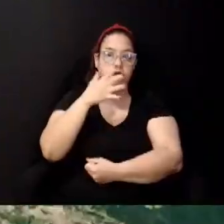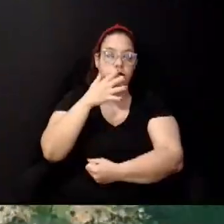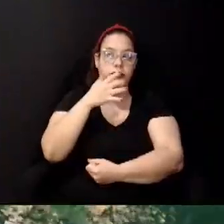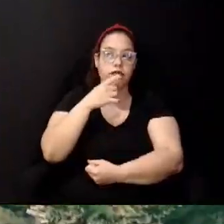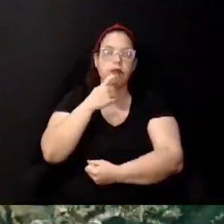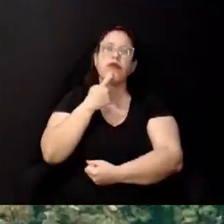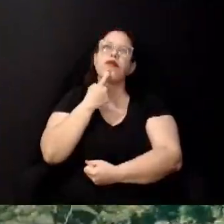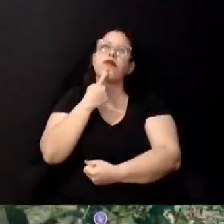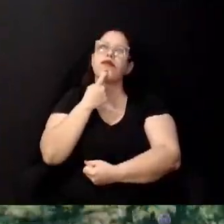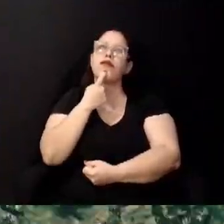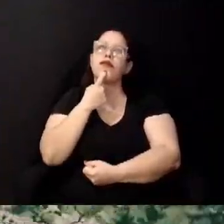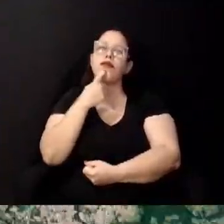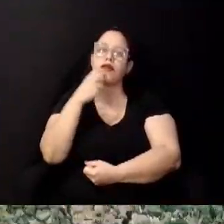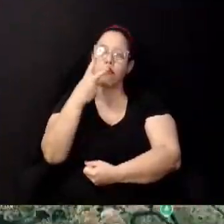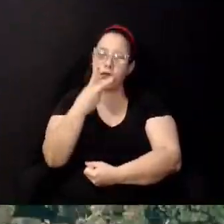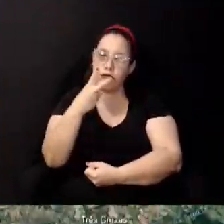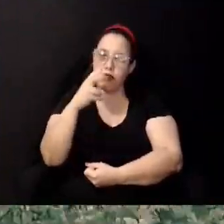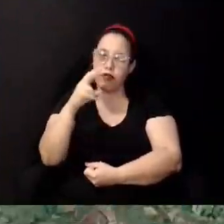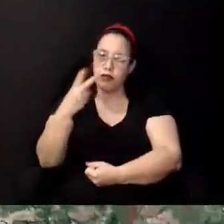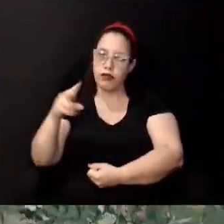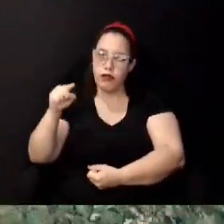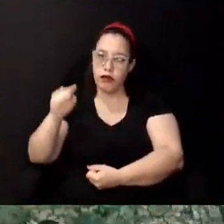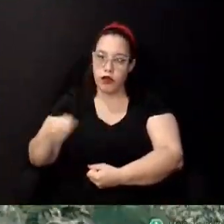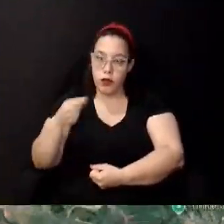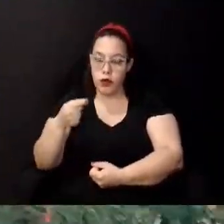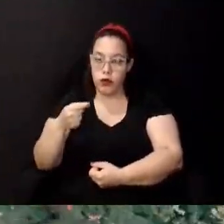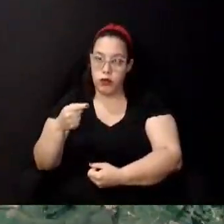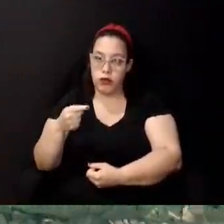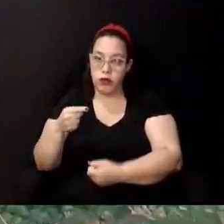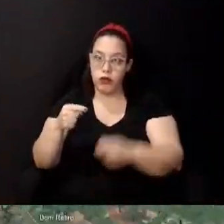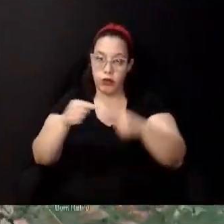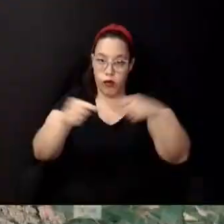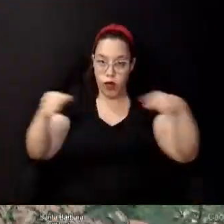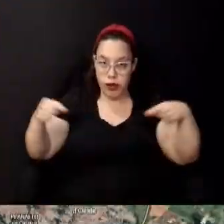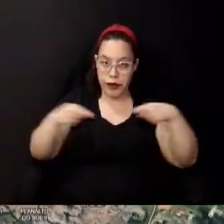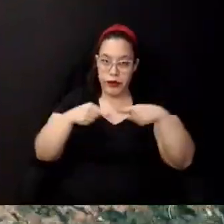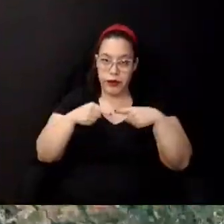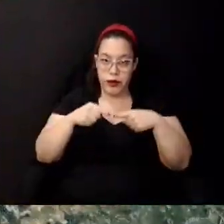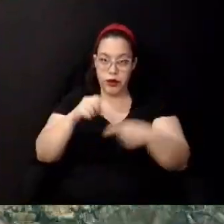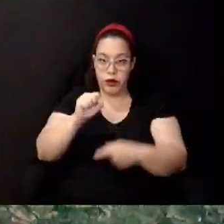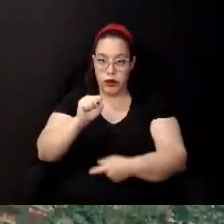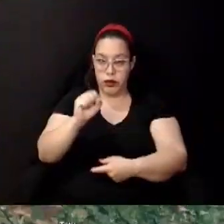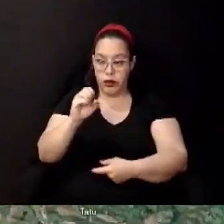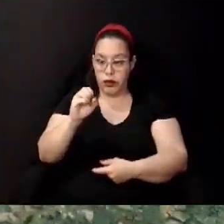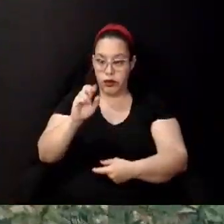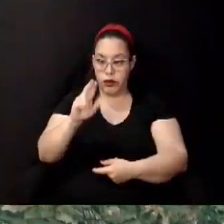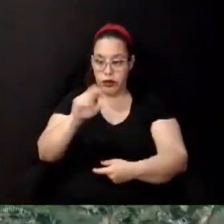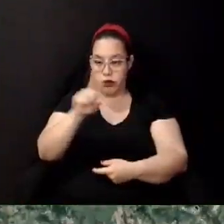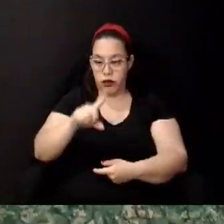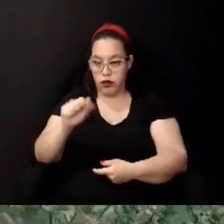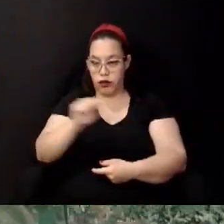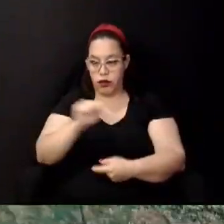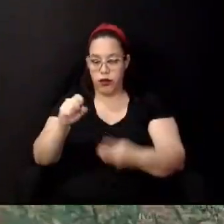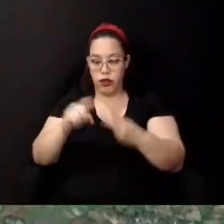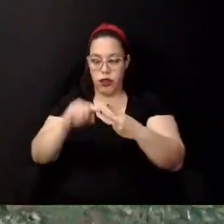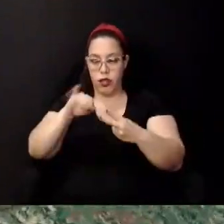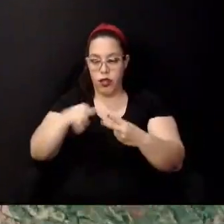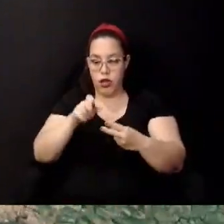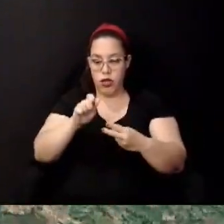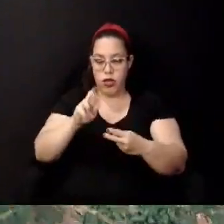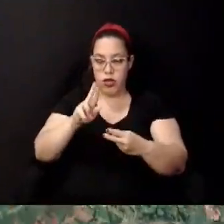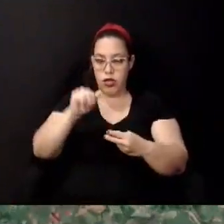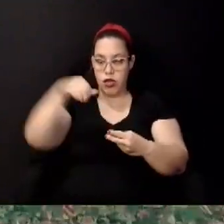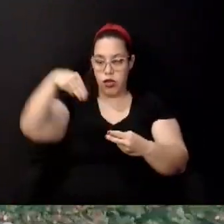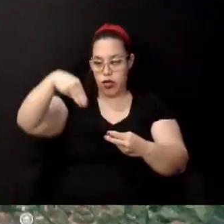de 22.300 hectares, incluindo os distritos de Sousas e Joaquim Egídio e os bairros Núcleo Carlos Gomes,